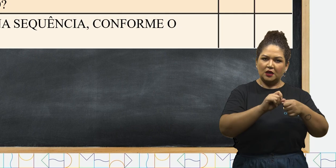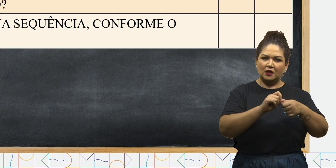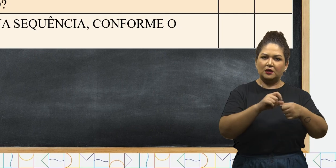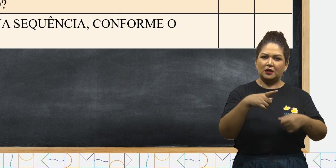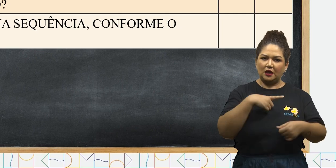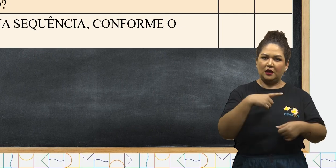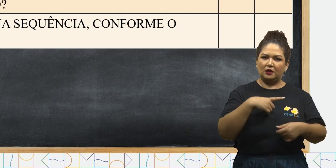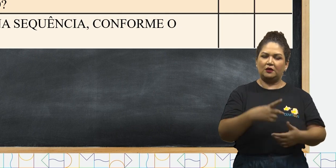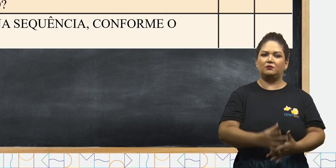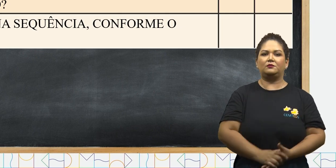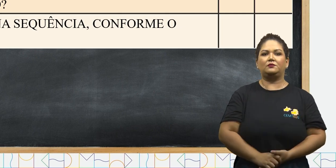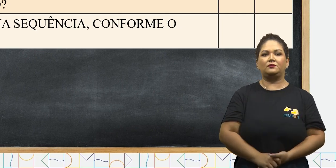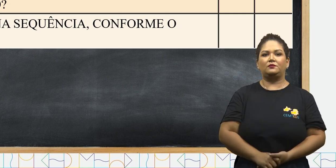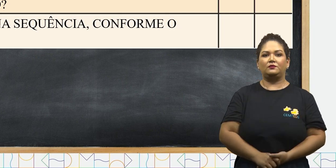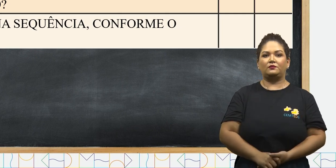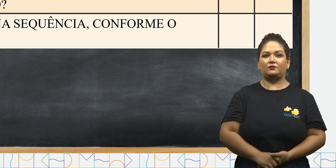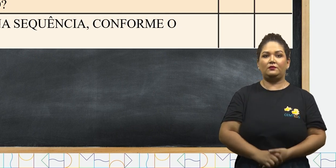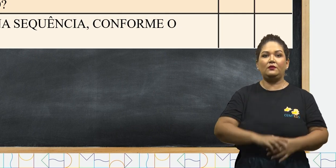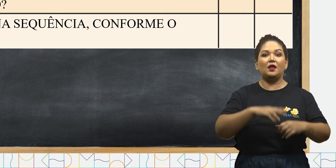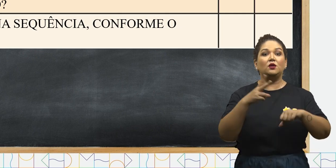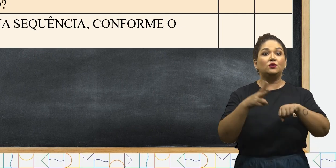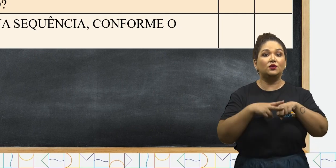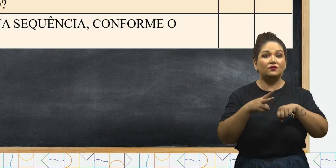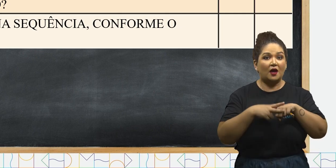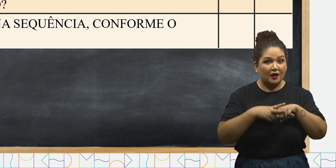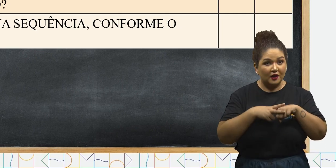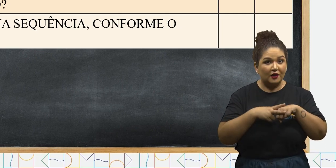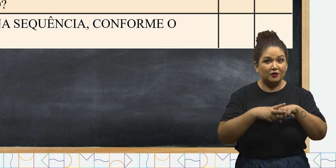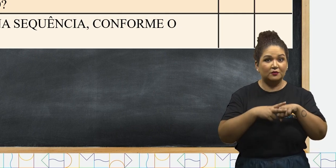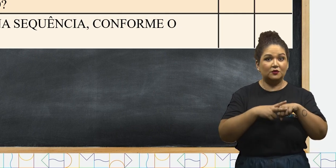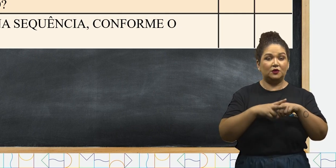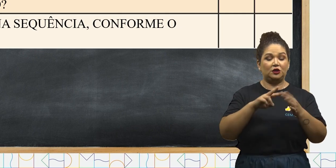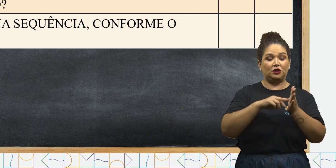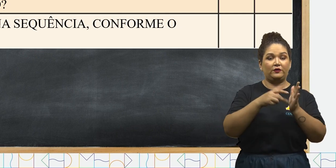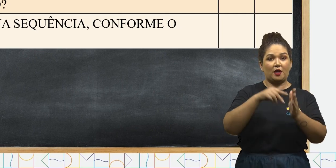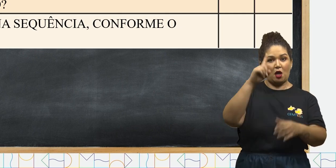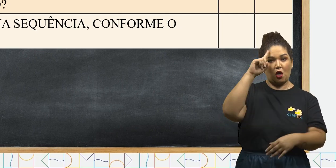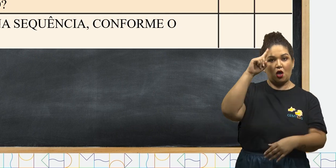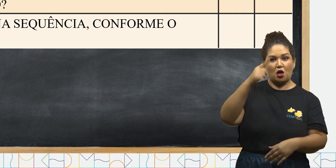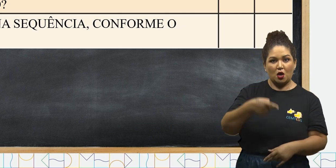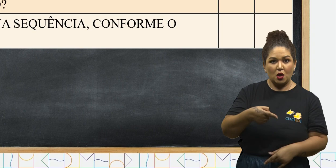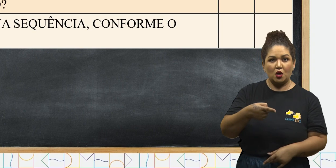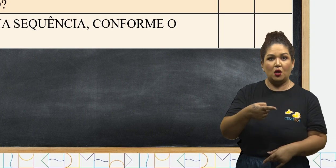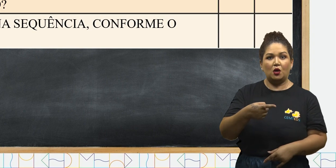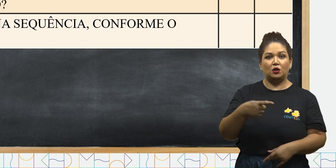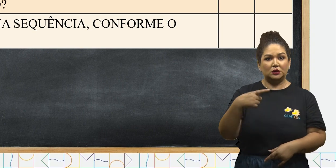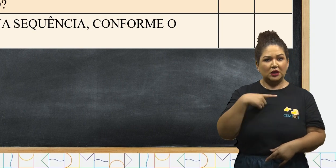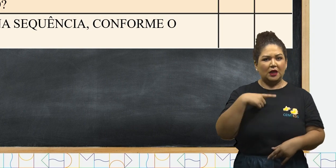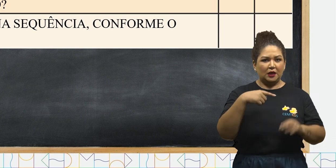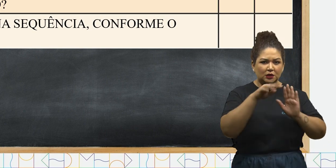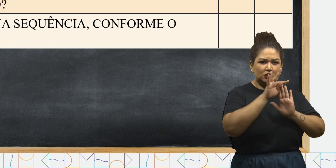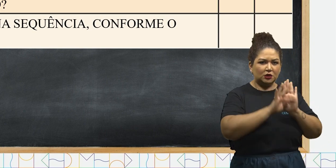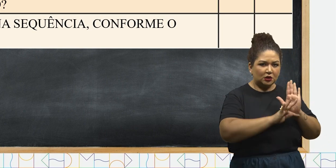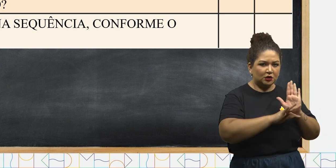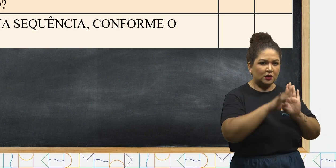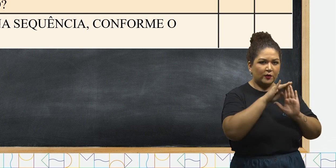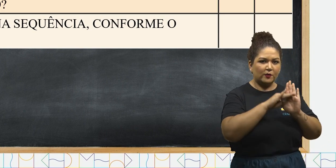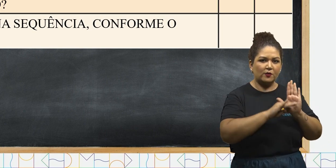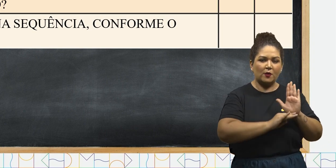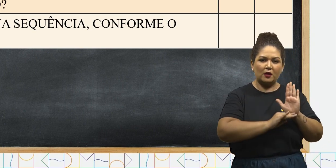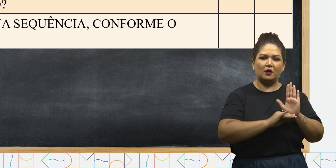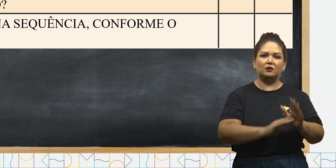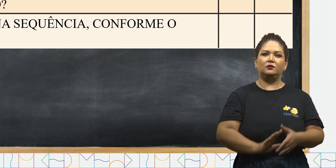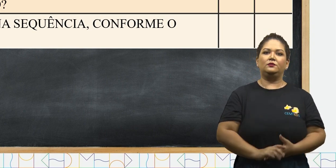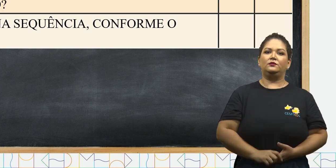que representam ordem são os verbos que são no modo imperativo. Será que eles estão expostos